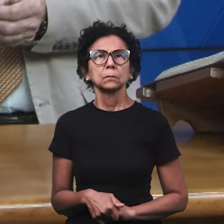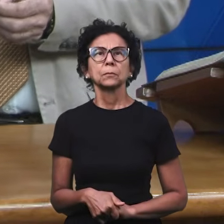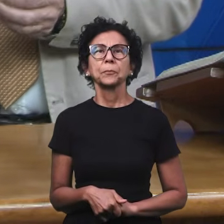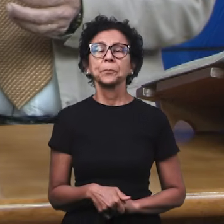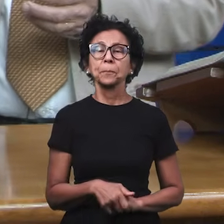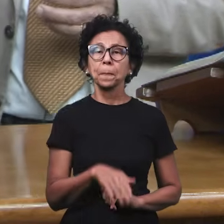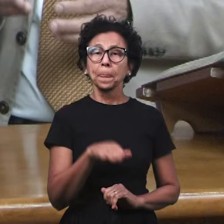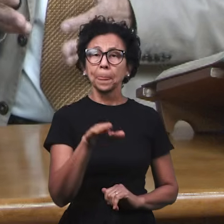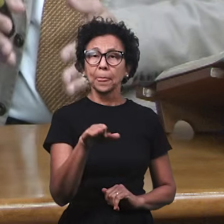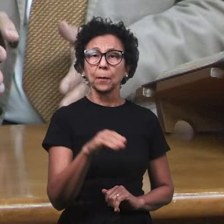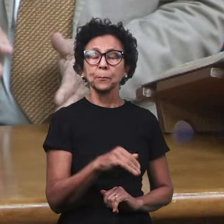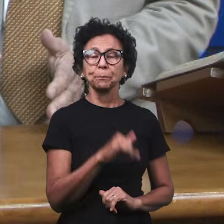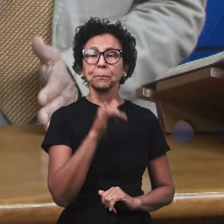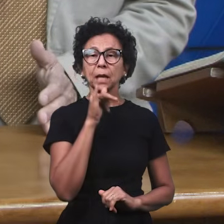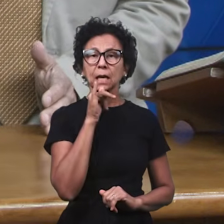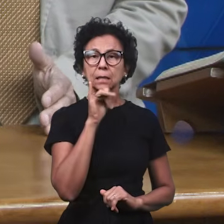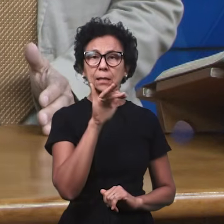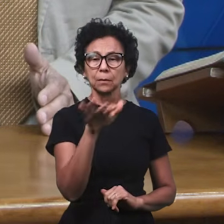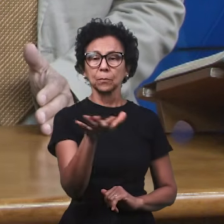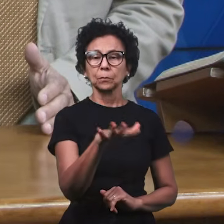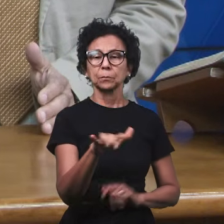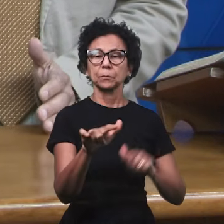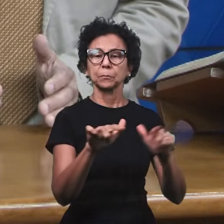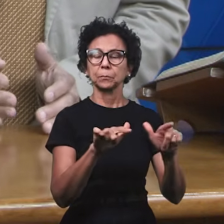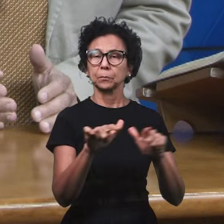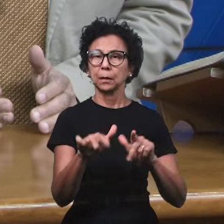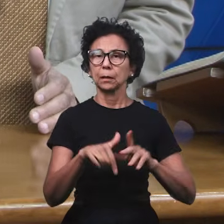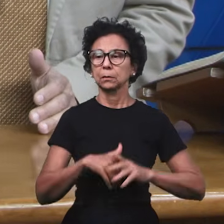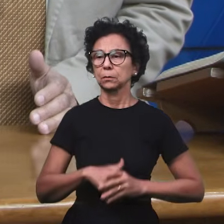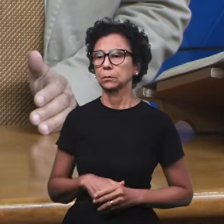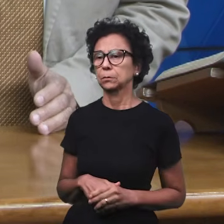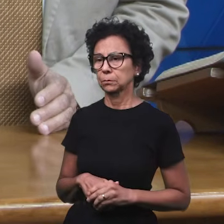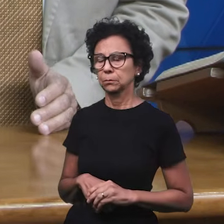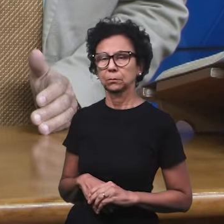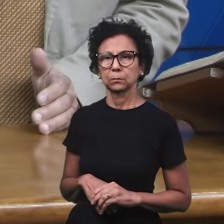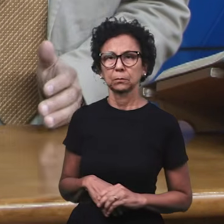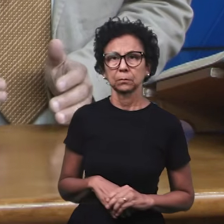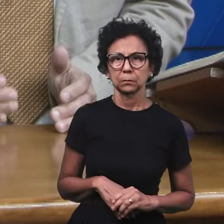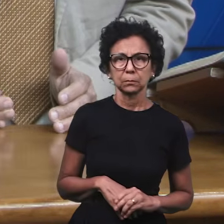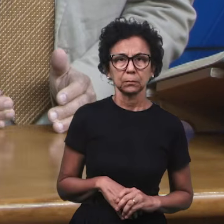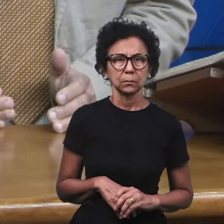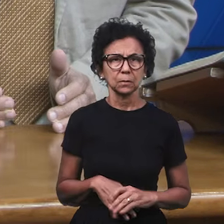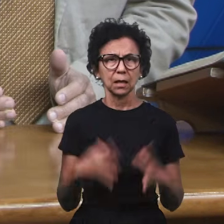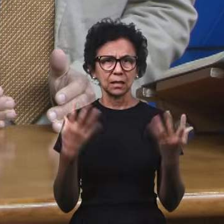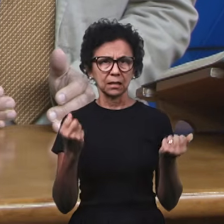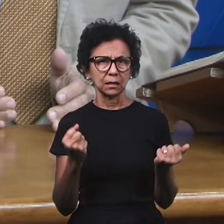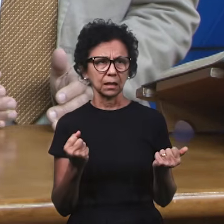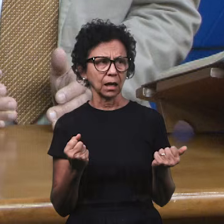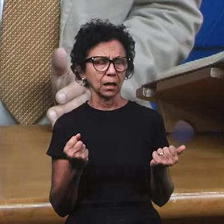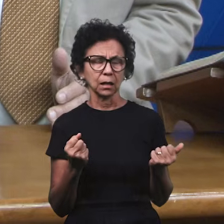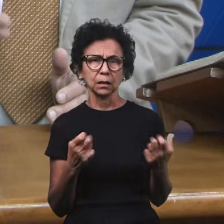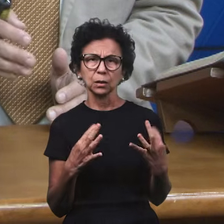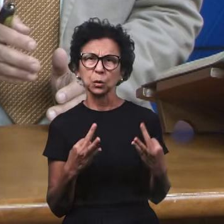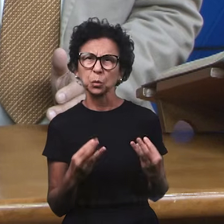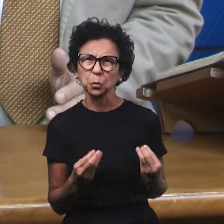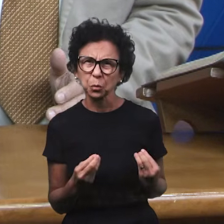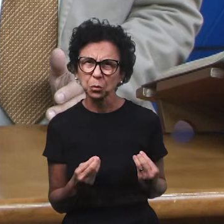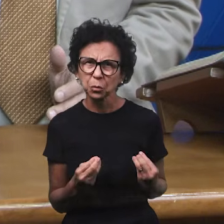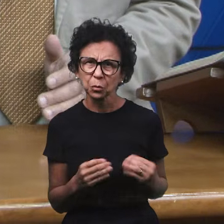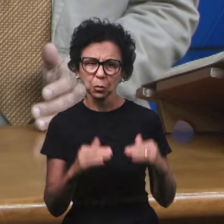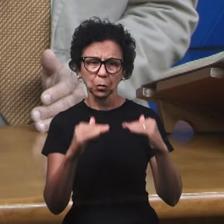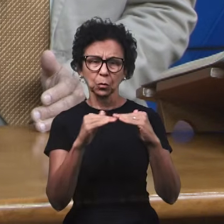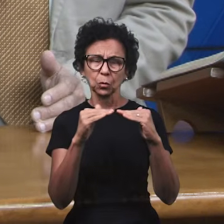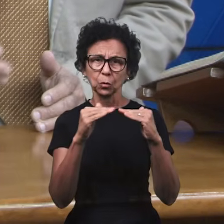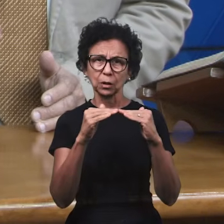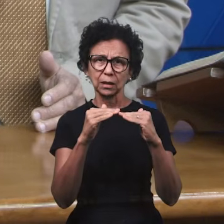elegância. Você foi chamado para o seu ambiente de trabalho, não é simplesmente para aceitar tudo, né? Não no sentido